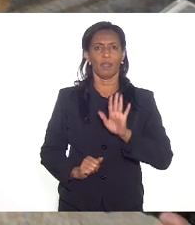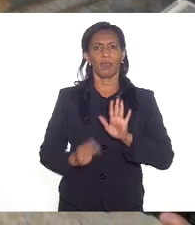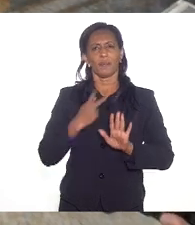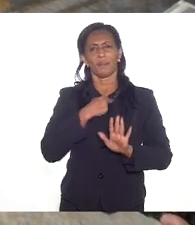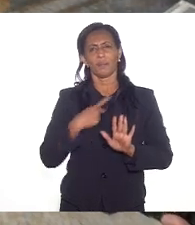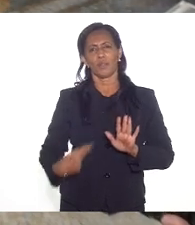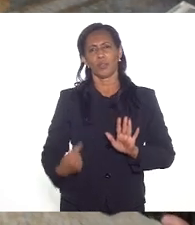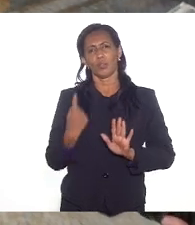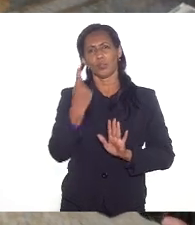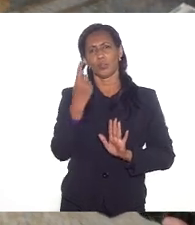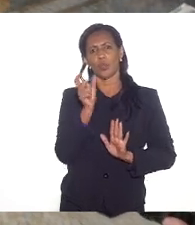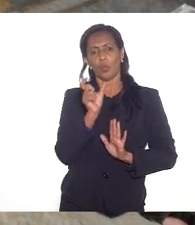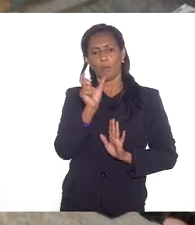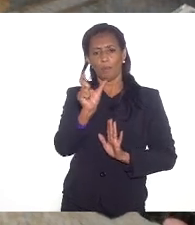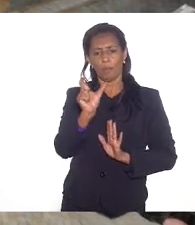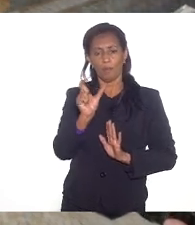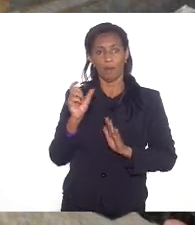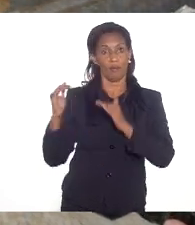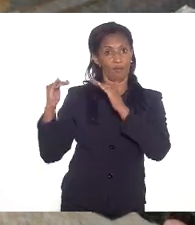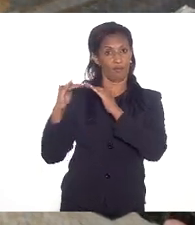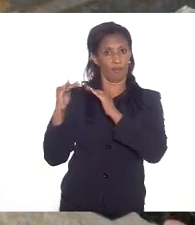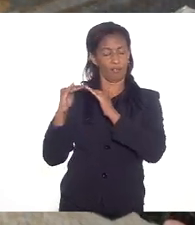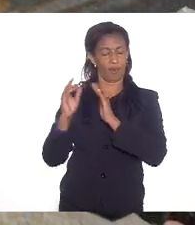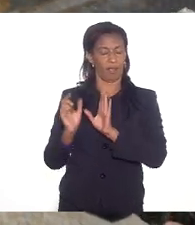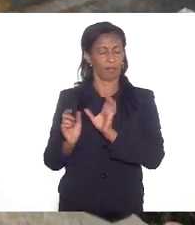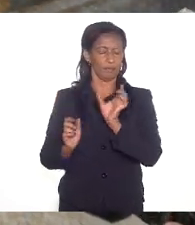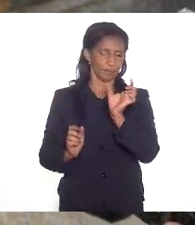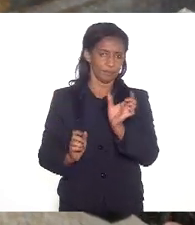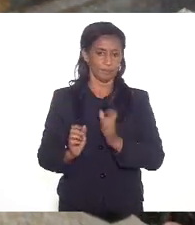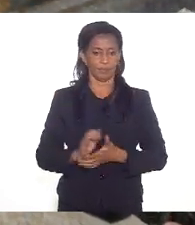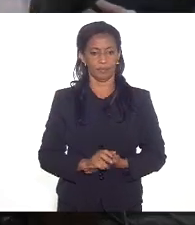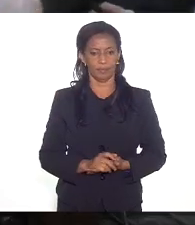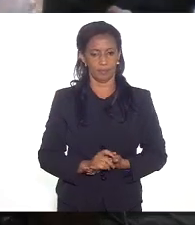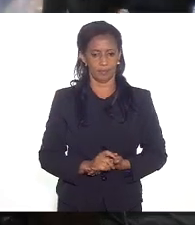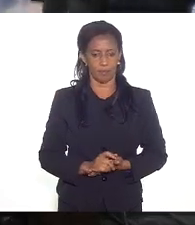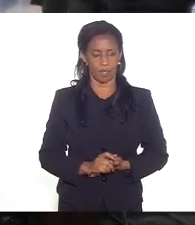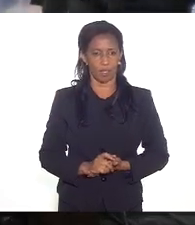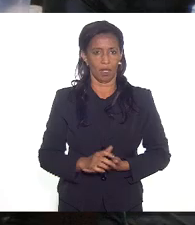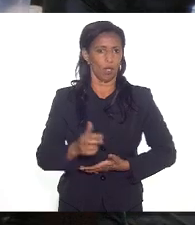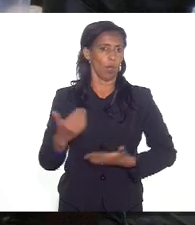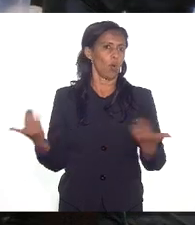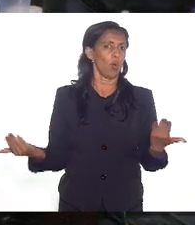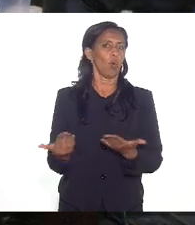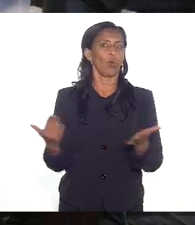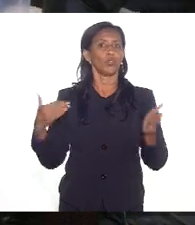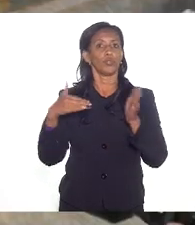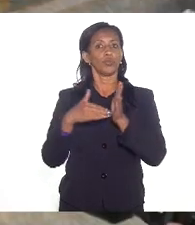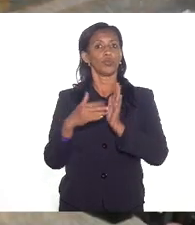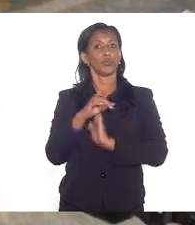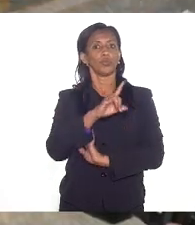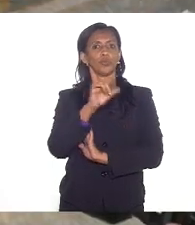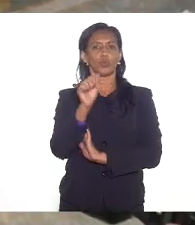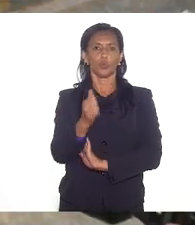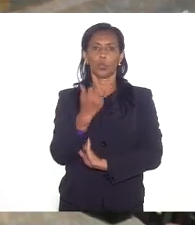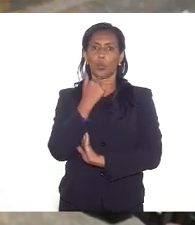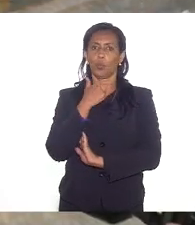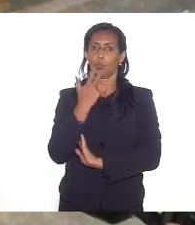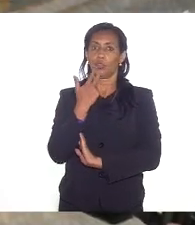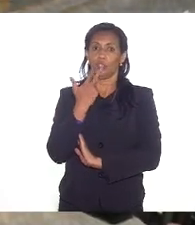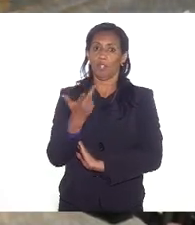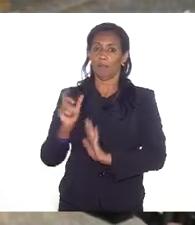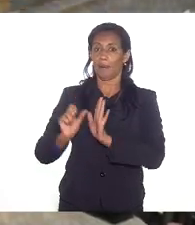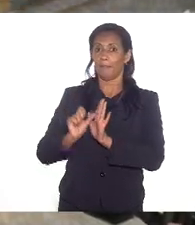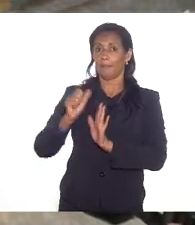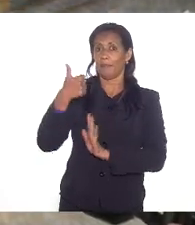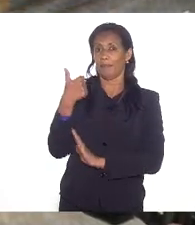aqui eu não queria Ok pelo poderia deixar hoje último dia e falar até pela minha